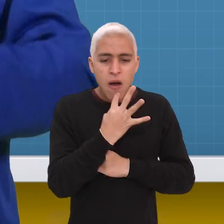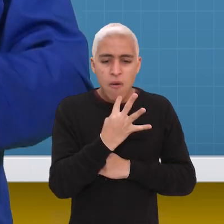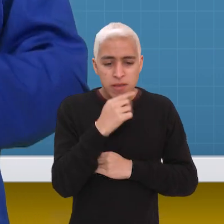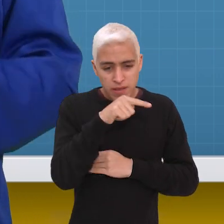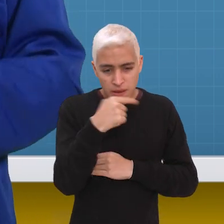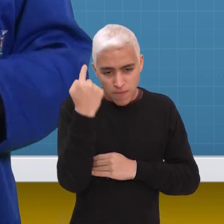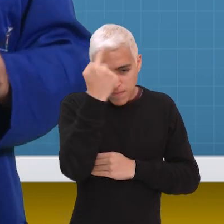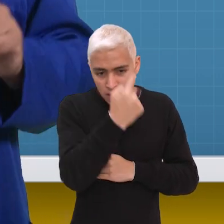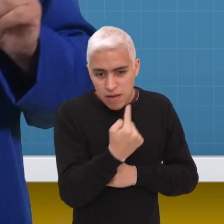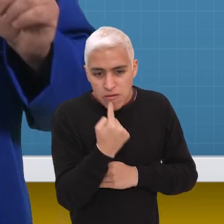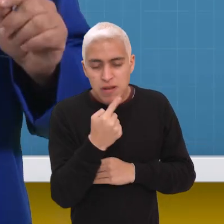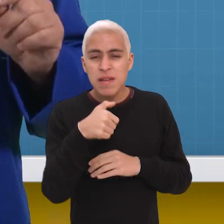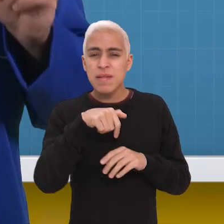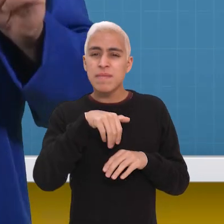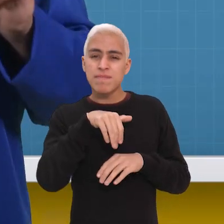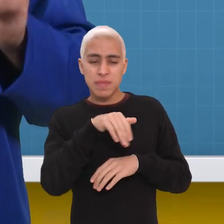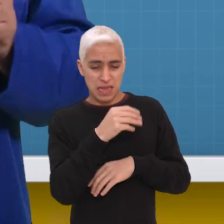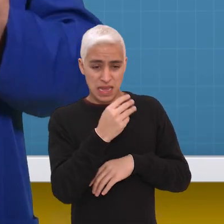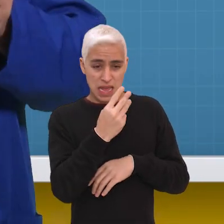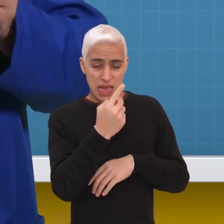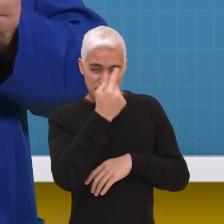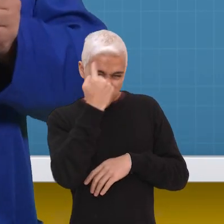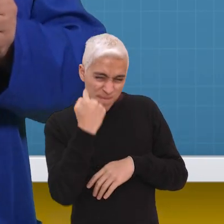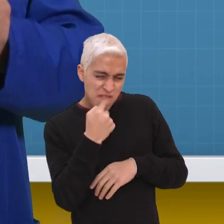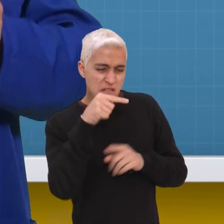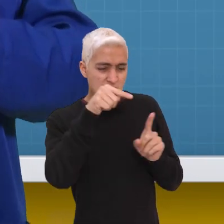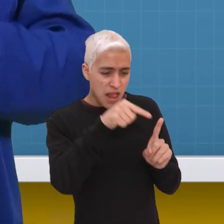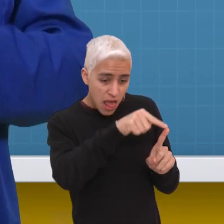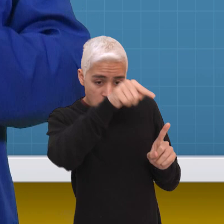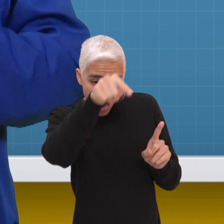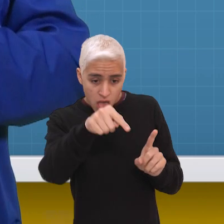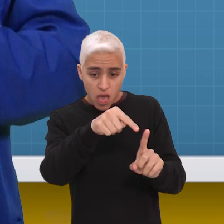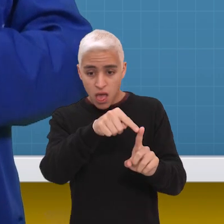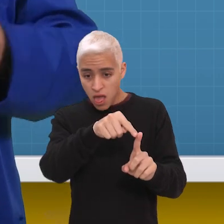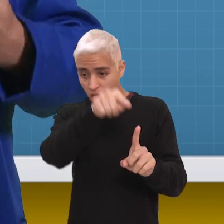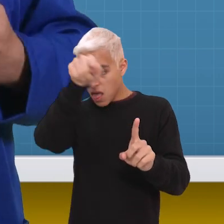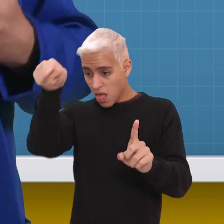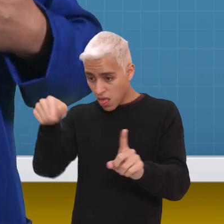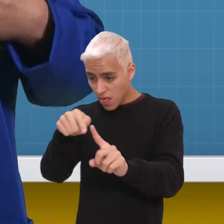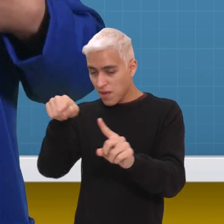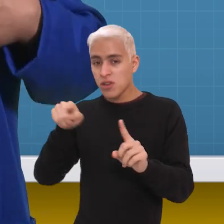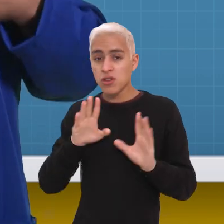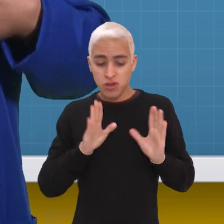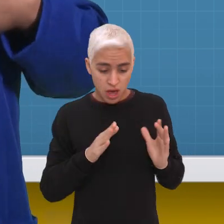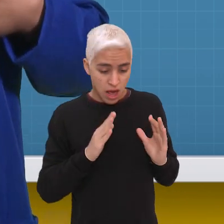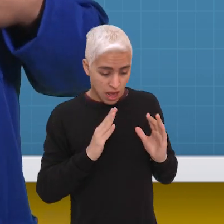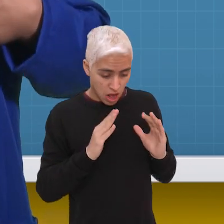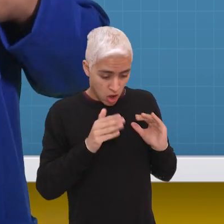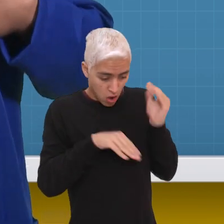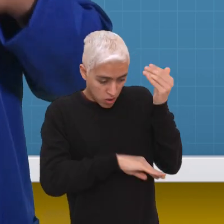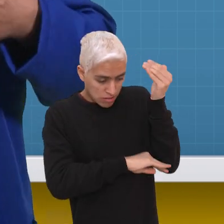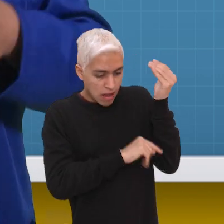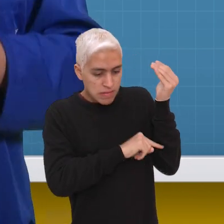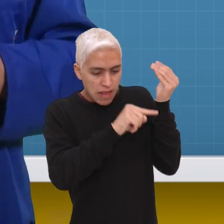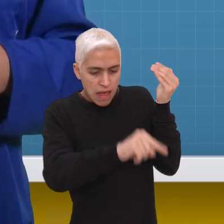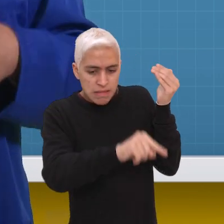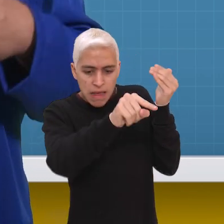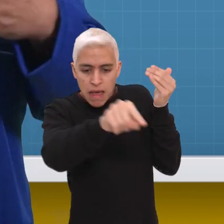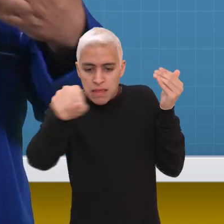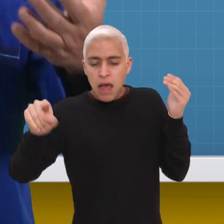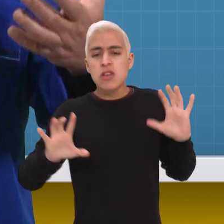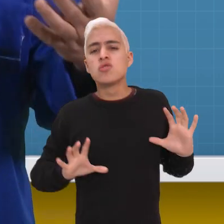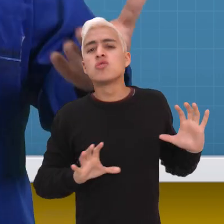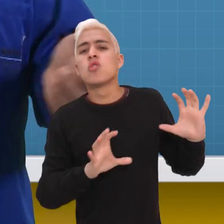e ainda ele leva meia hora para ir de um lugar até o outro, isso considerando já desde a saída do hotel,